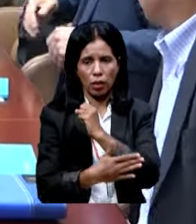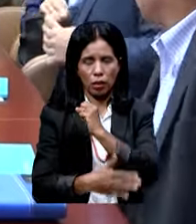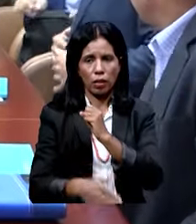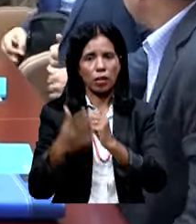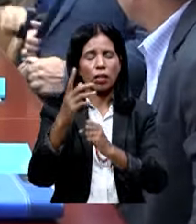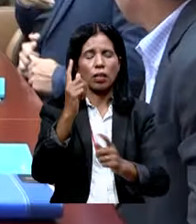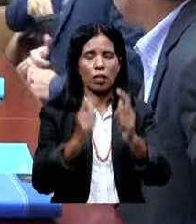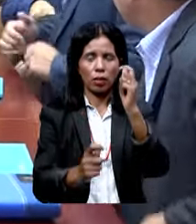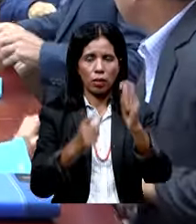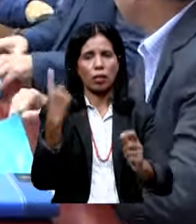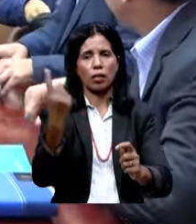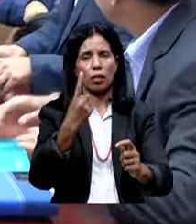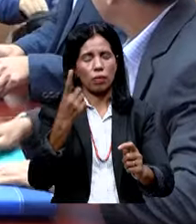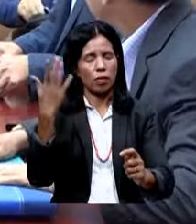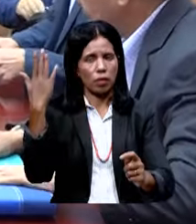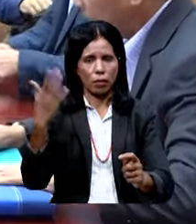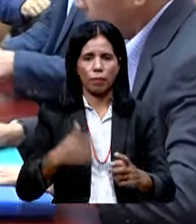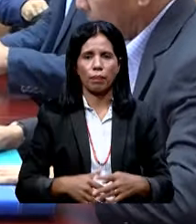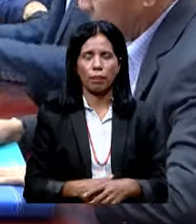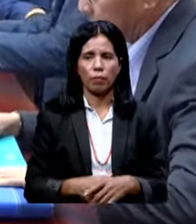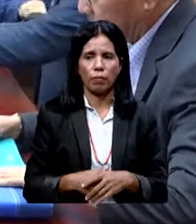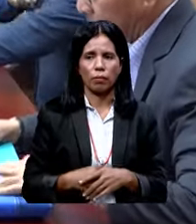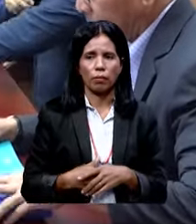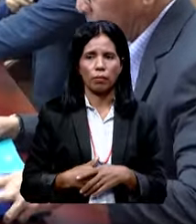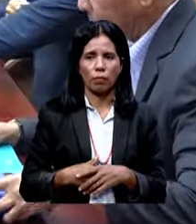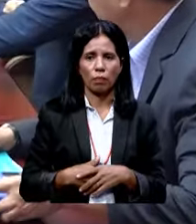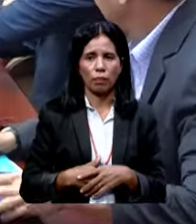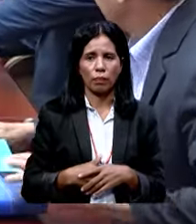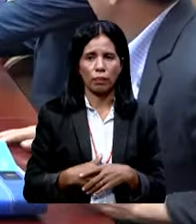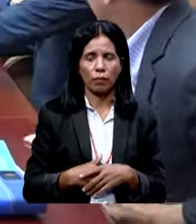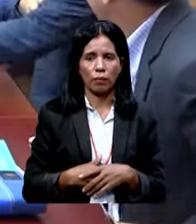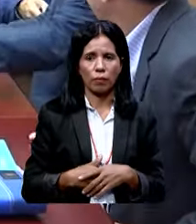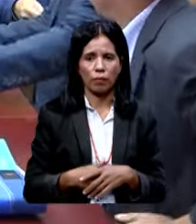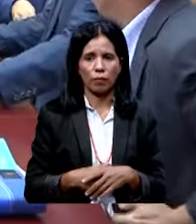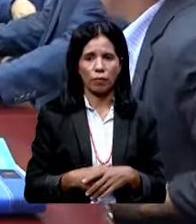Tribunal Permanente Arbitragem. Santina de Jesus, Adérito Ximenes, Gemen.